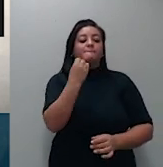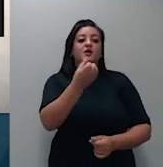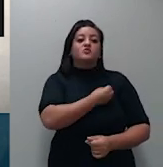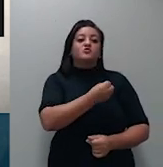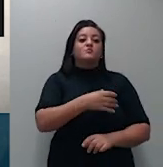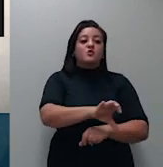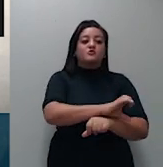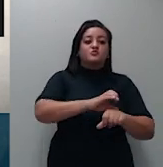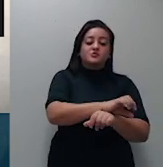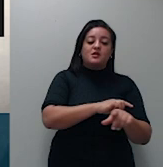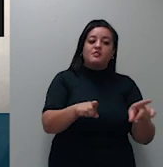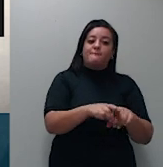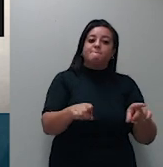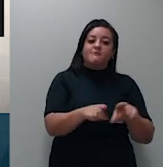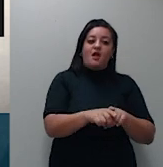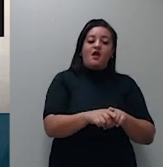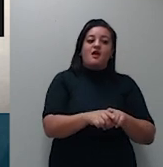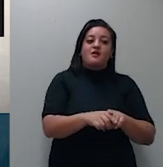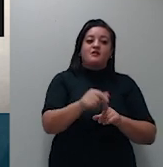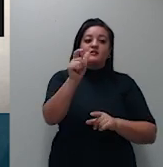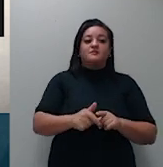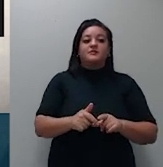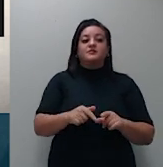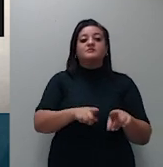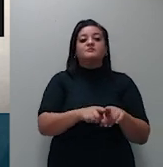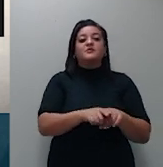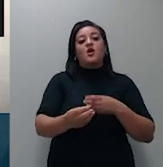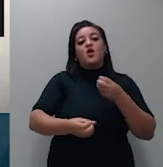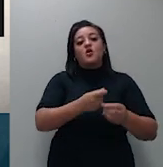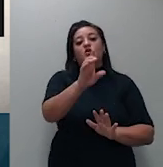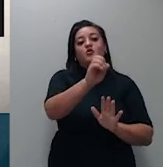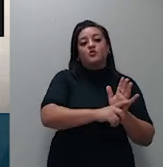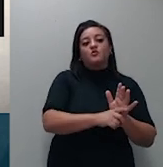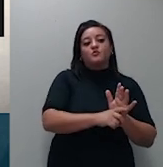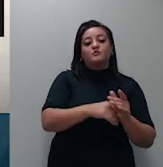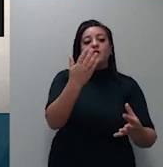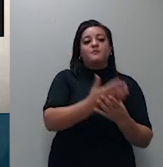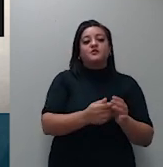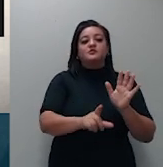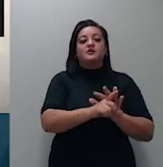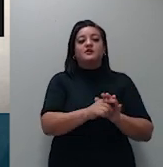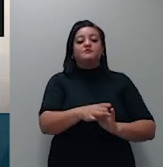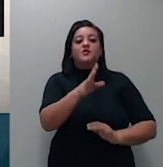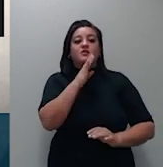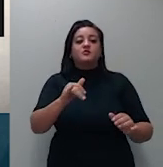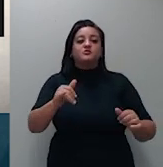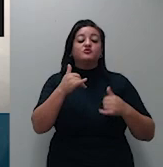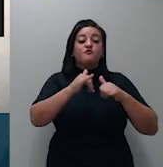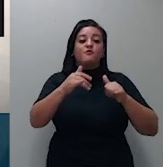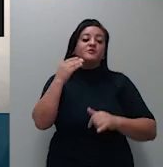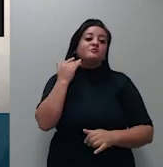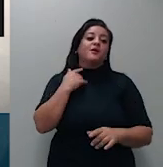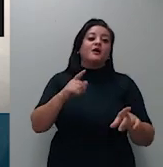da impetrante recorrente Thaís com direito ao devido processo legal se diz o ditado dos Bancários